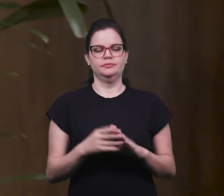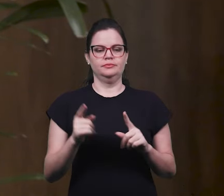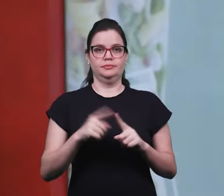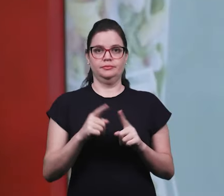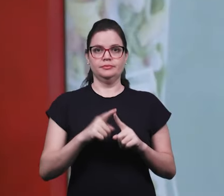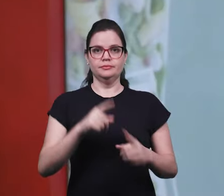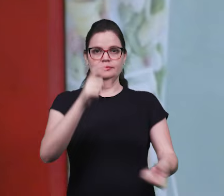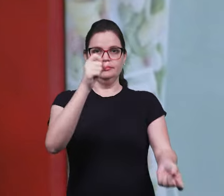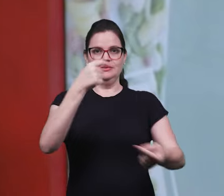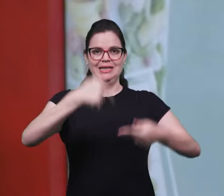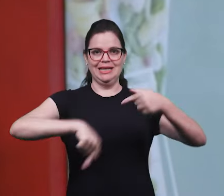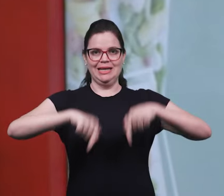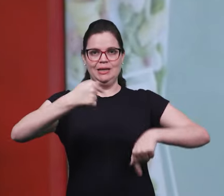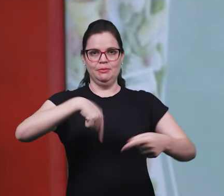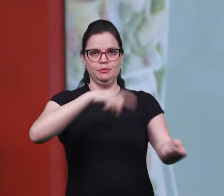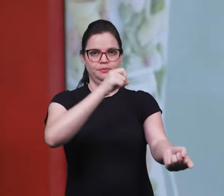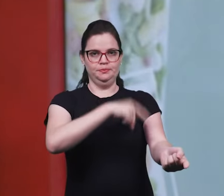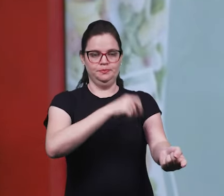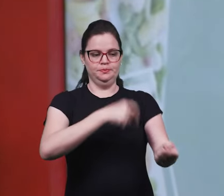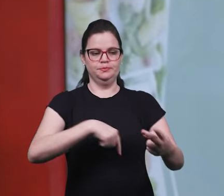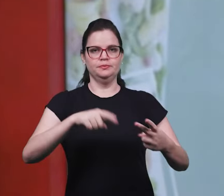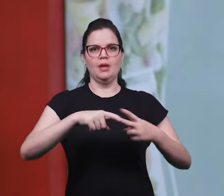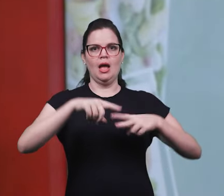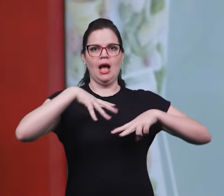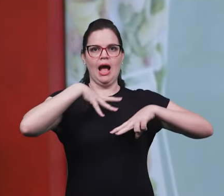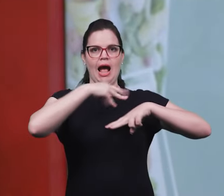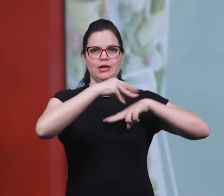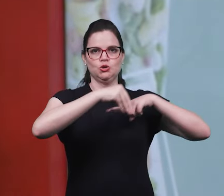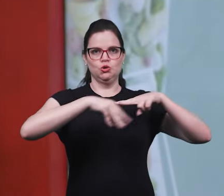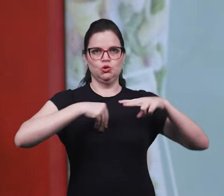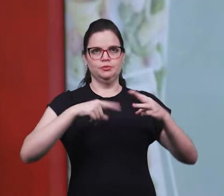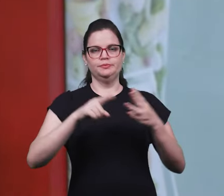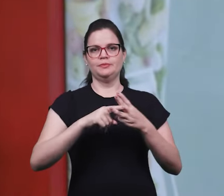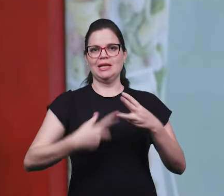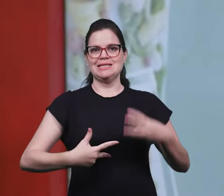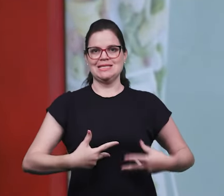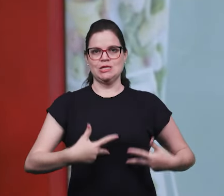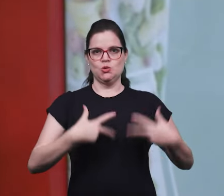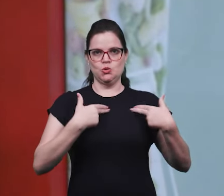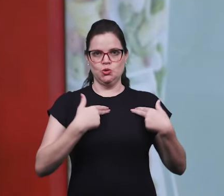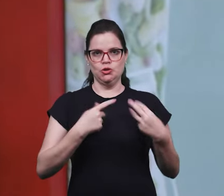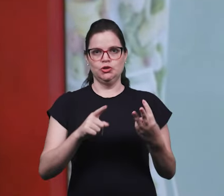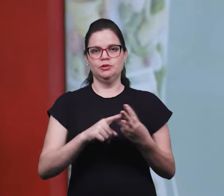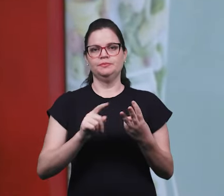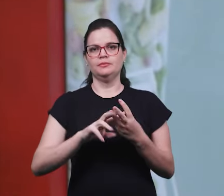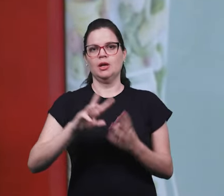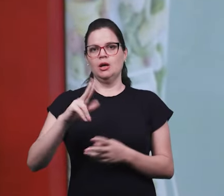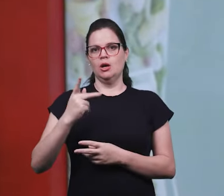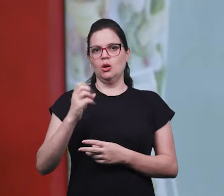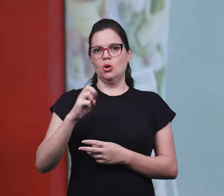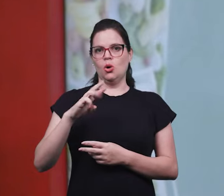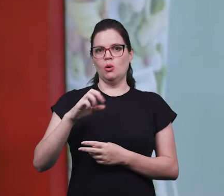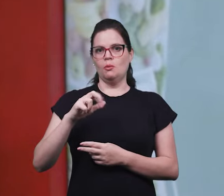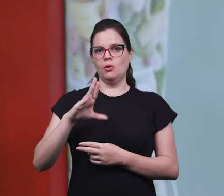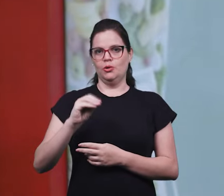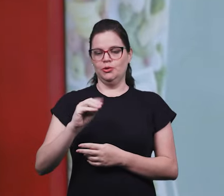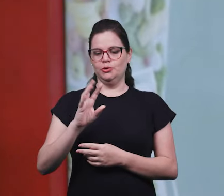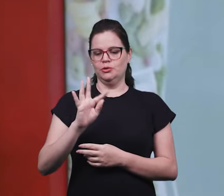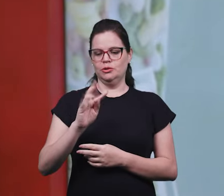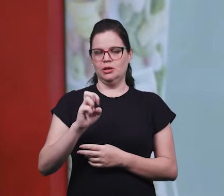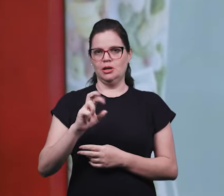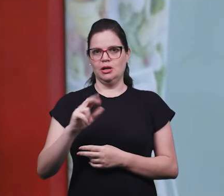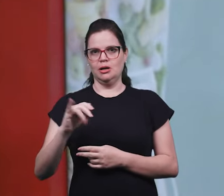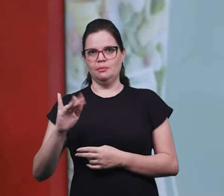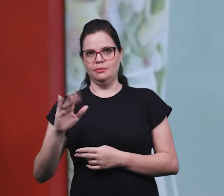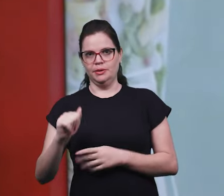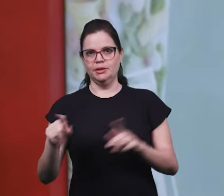quimioterapia radioterapia cirurgia e hormonioterapia e e também transplante de medula óssea então assim